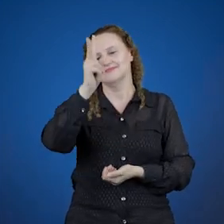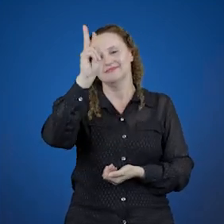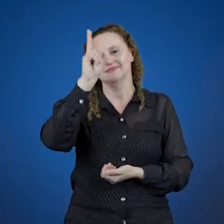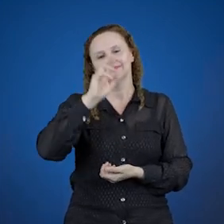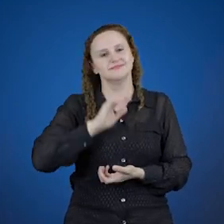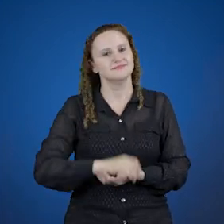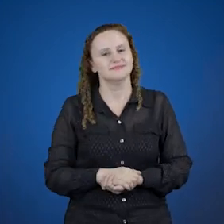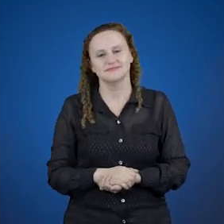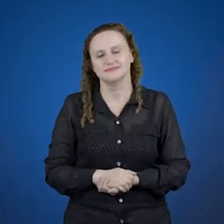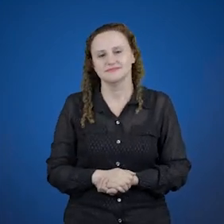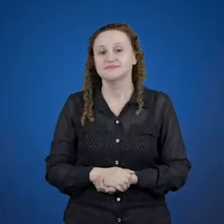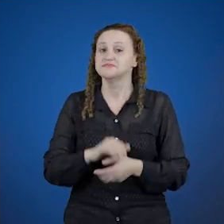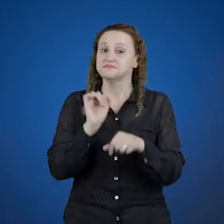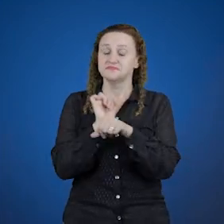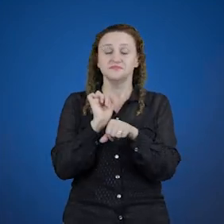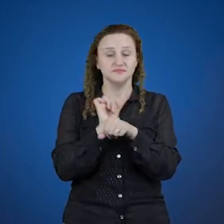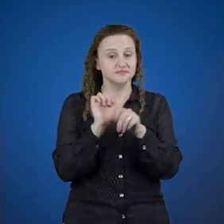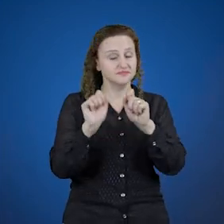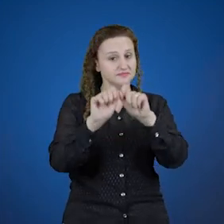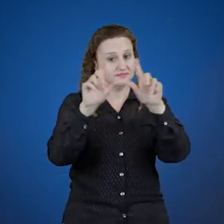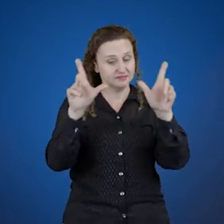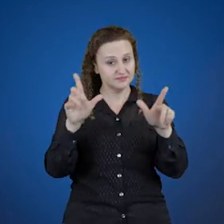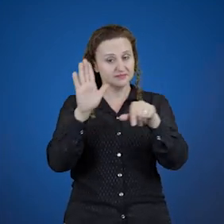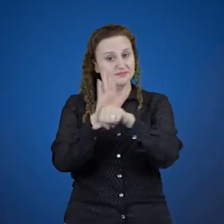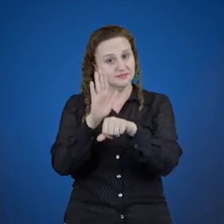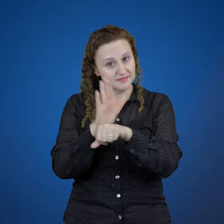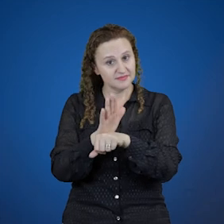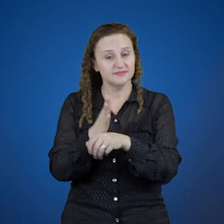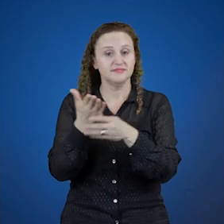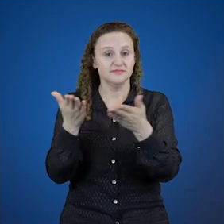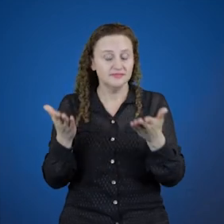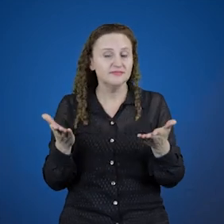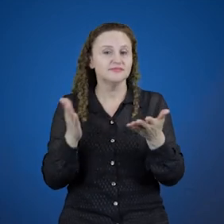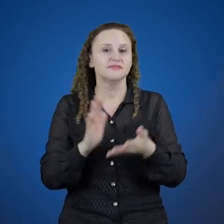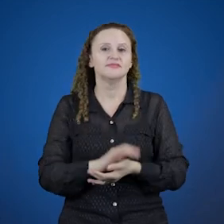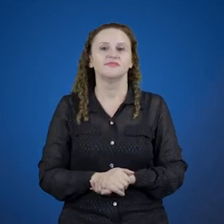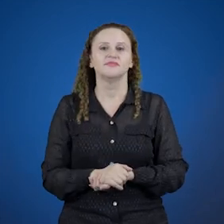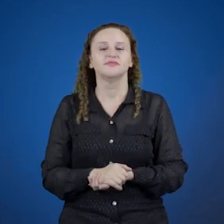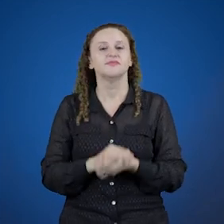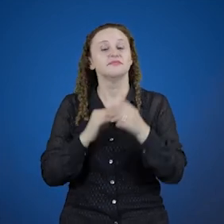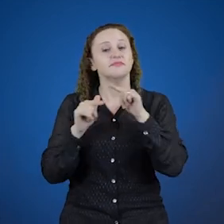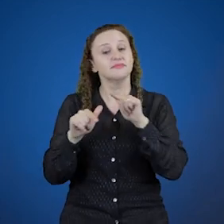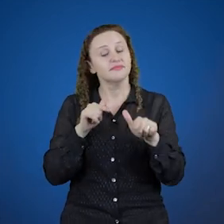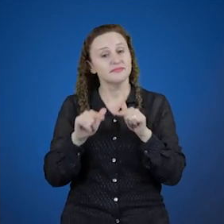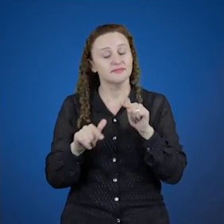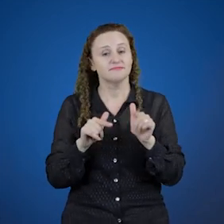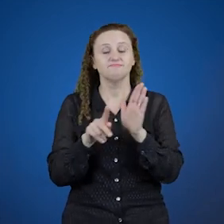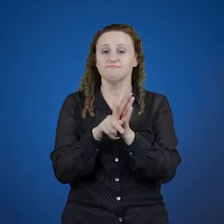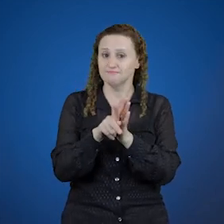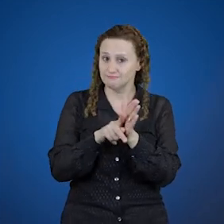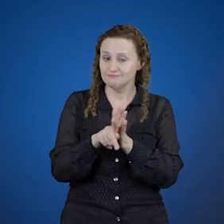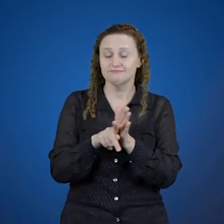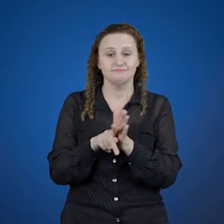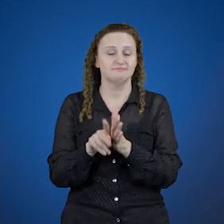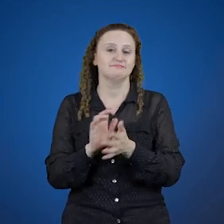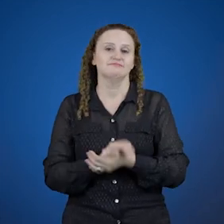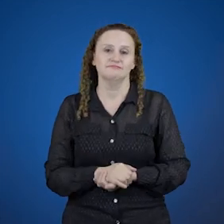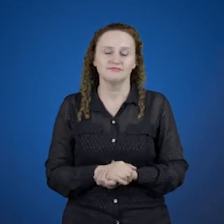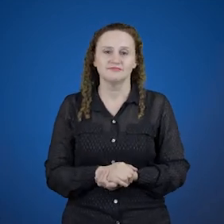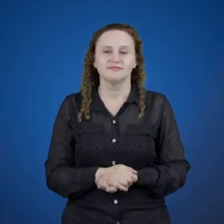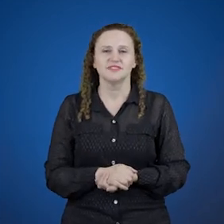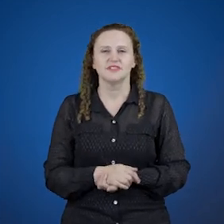todo Espero que tenha esclarecido que isso ajude vocês aí nas os seus trabalhos de pesquisa